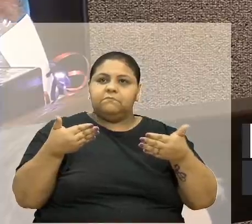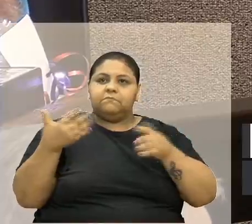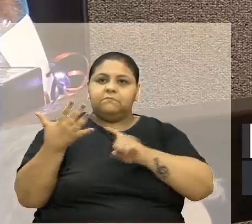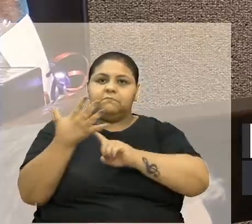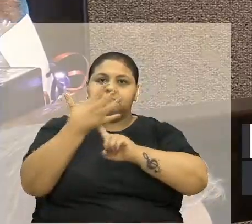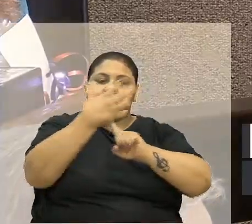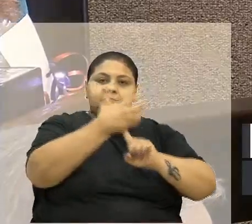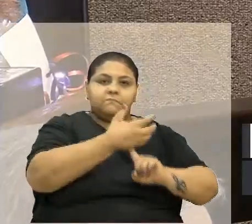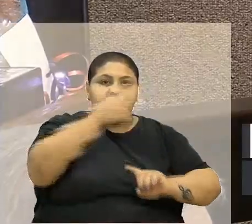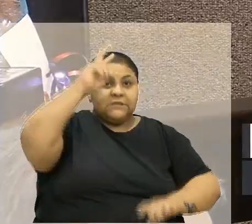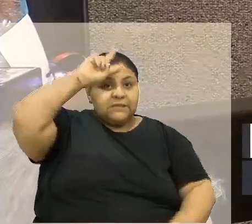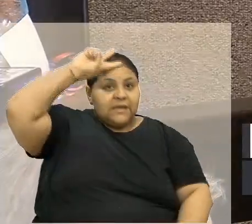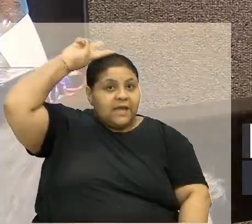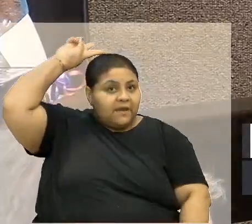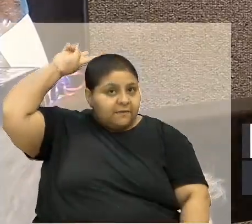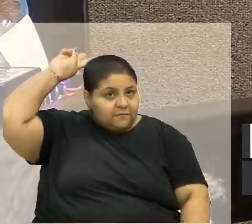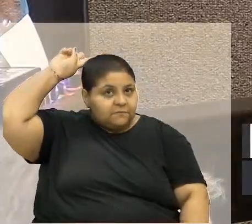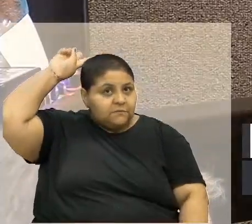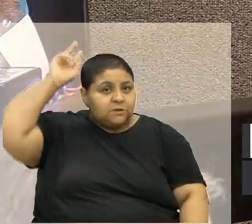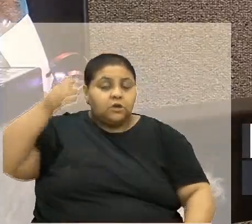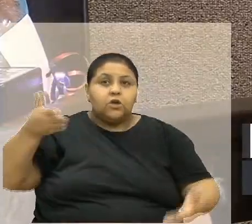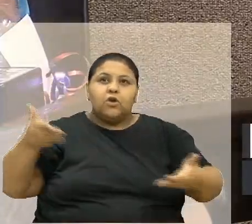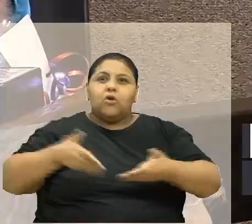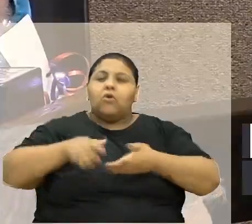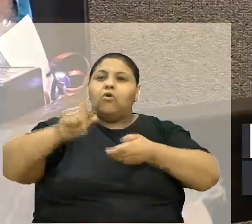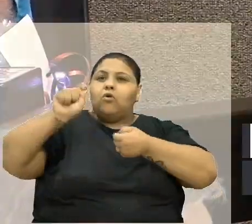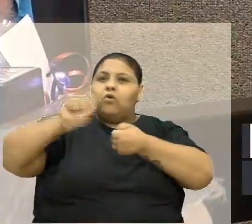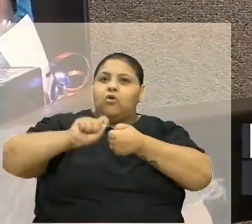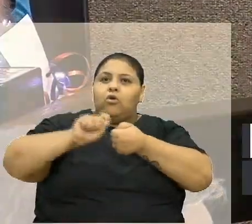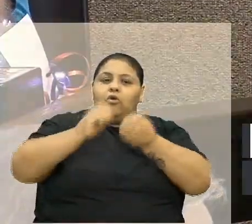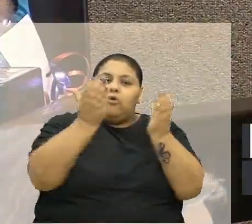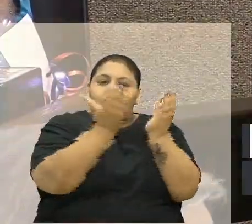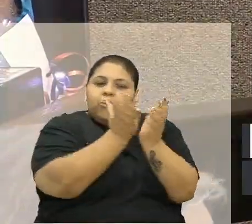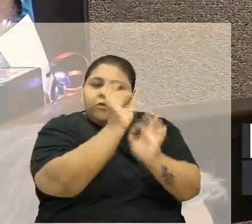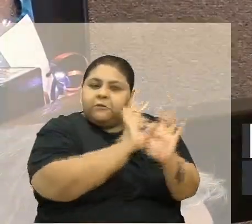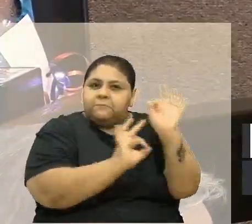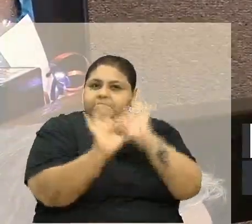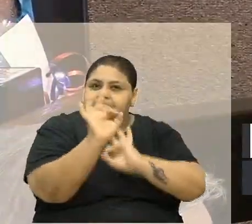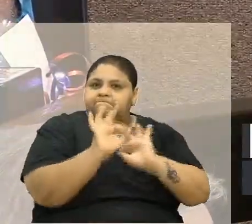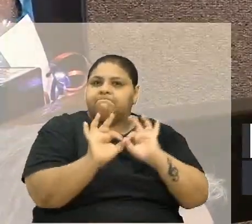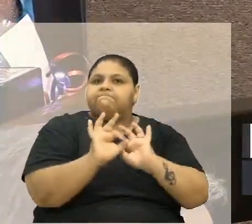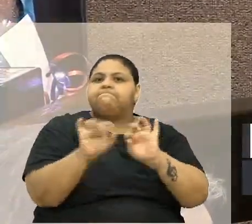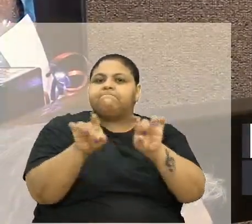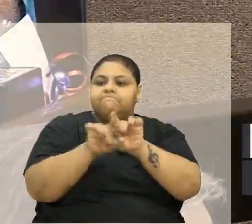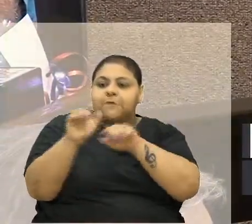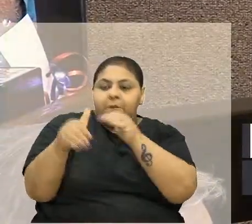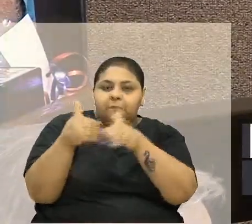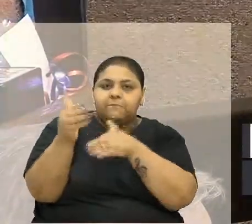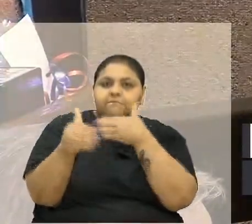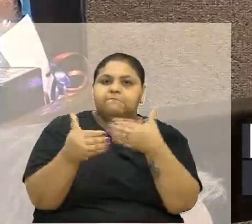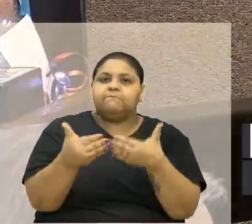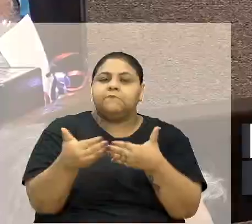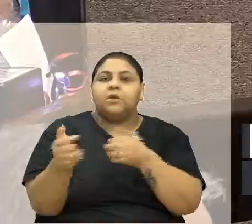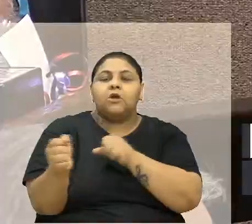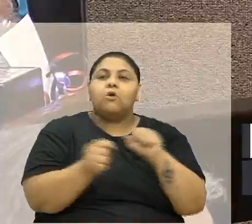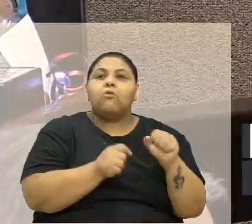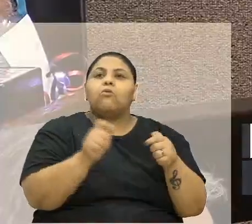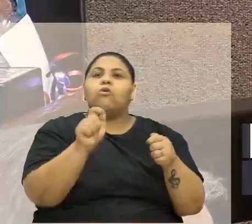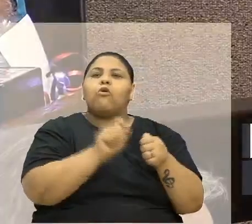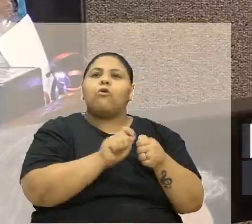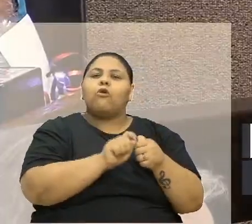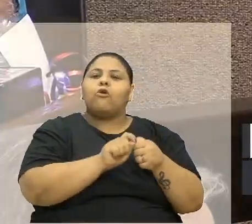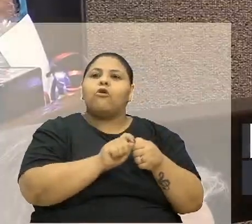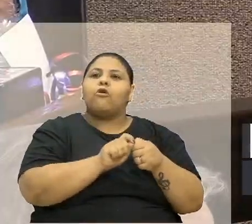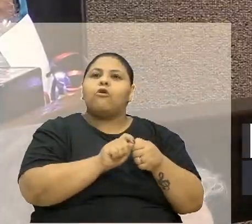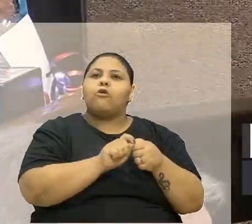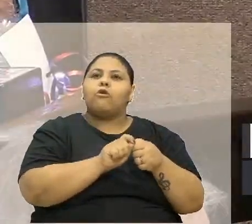republicano, Edson da Rosa, que estão fazendo um estudo elaborado e até está bem avançado, de poder fazer com